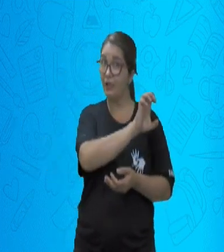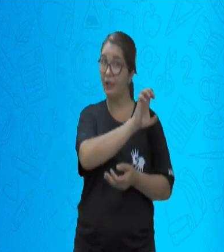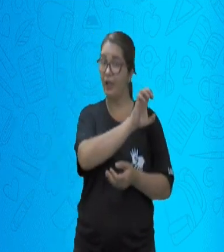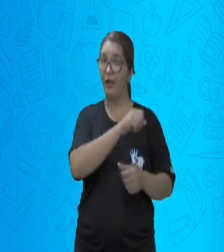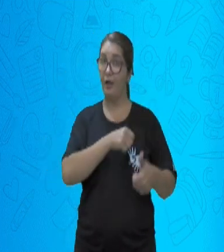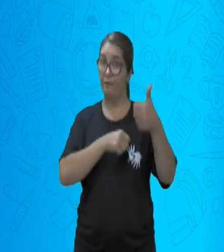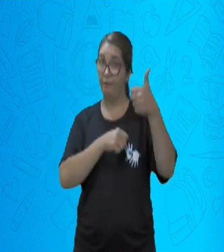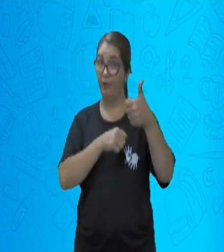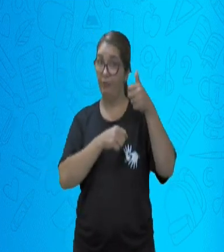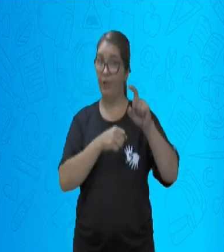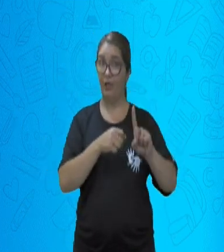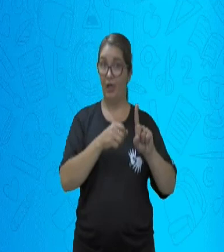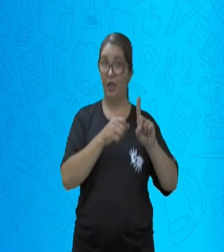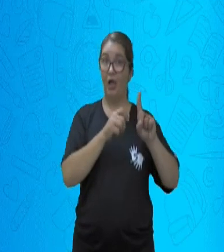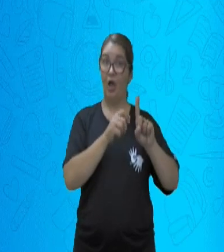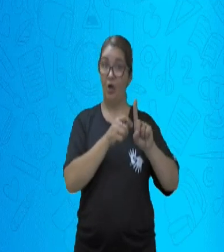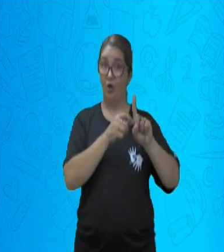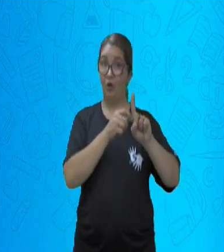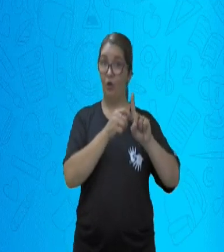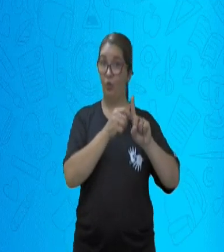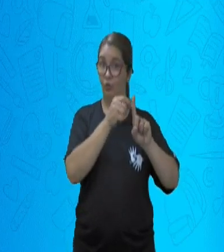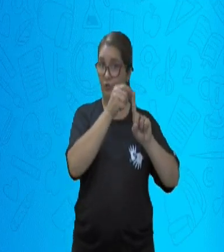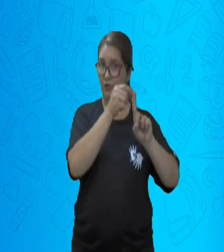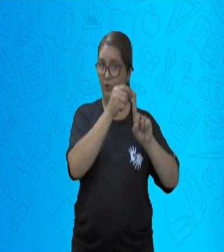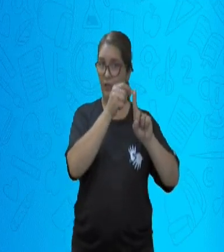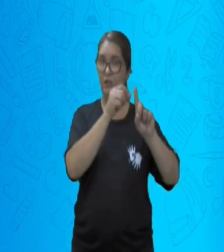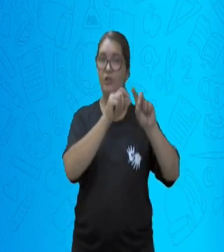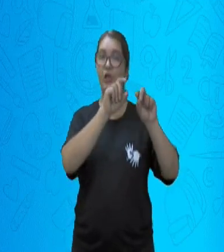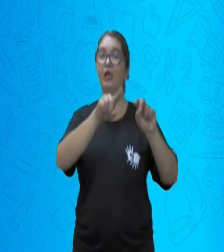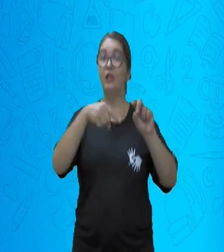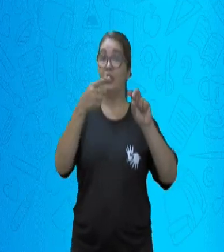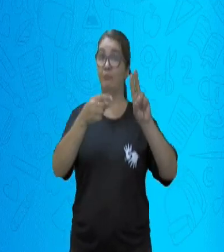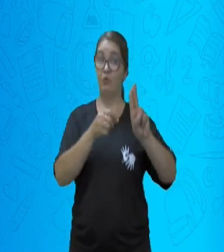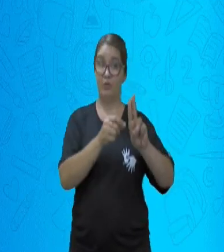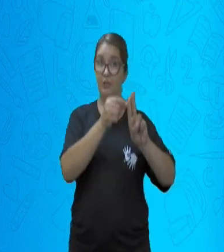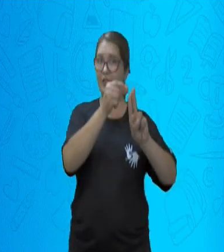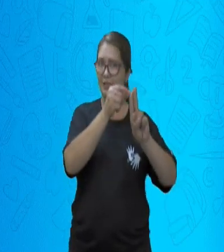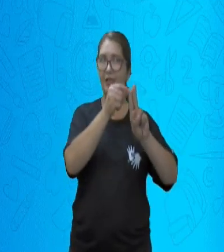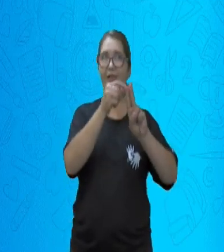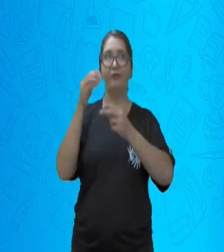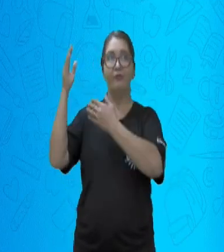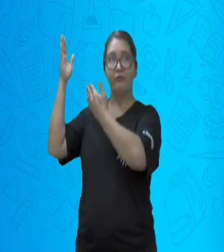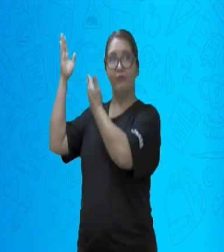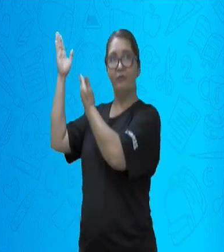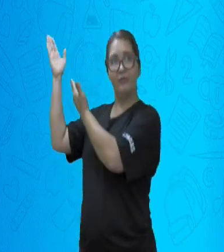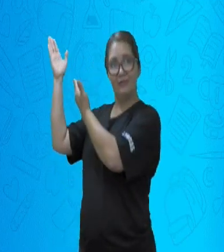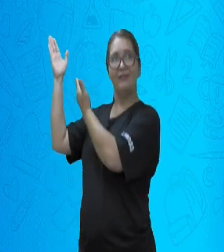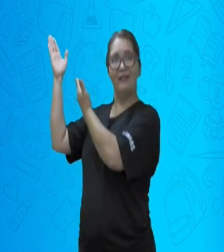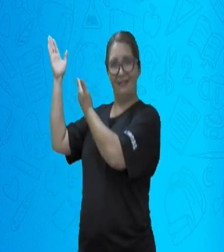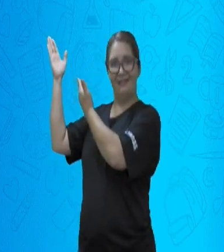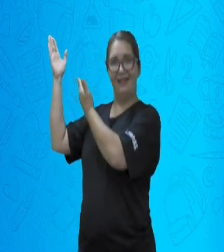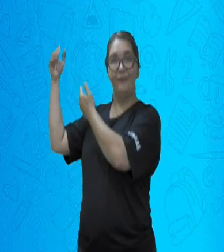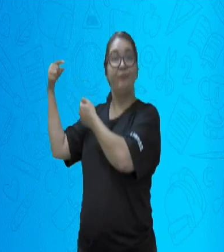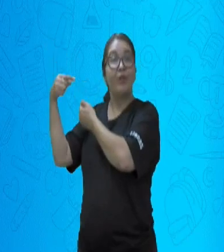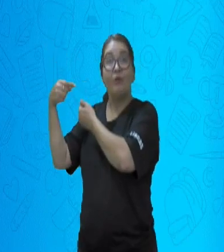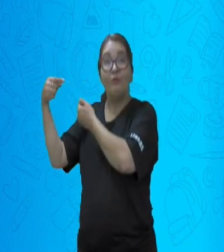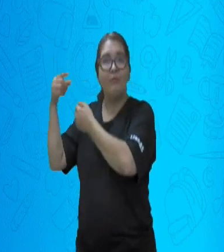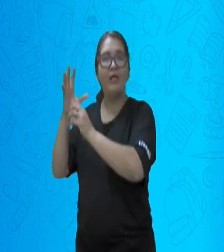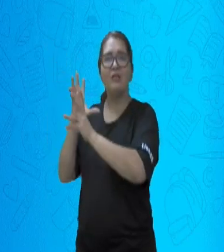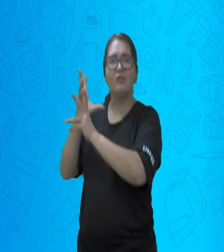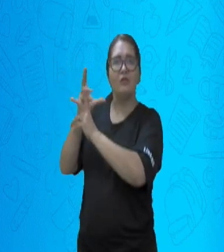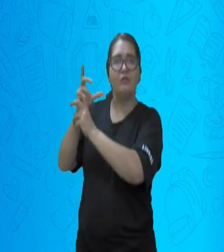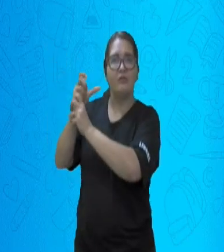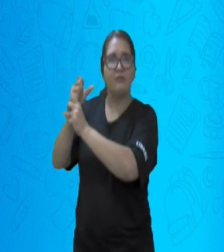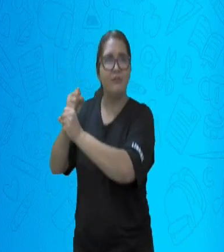4 menos 3, 1. 6 menos 3, 3. Portanto, o nosso resultado, a